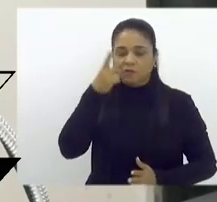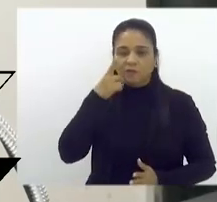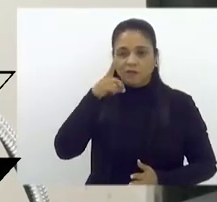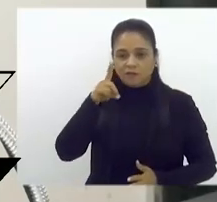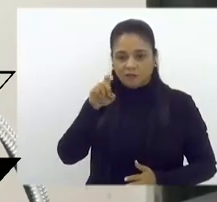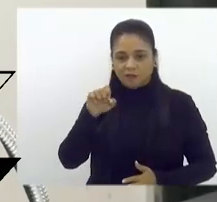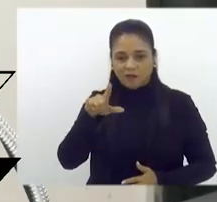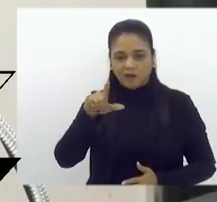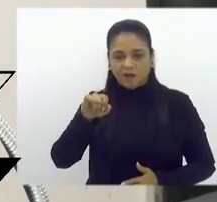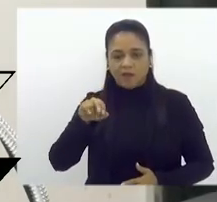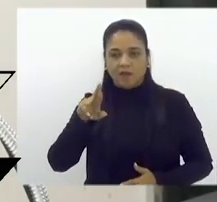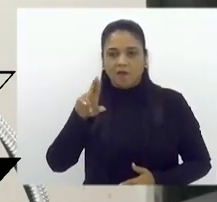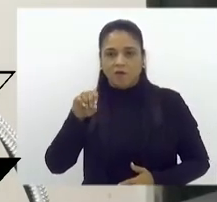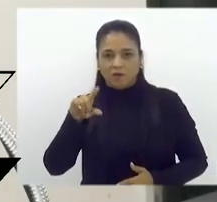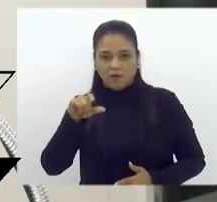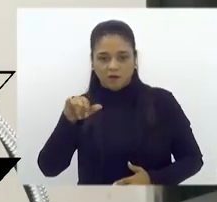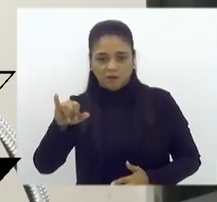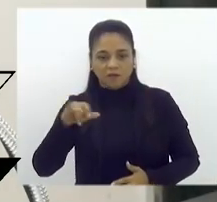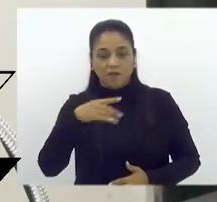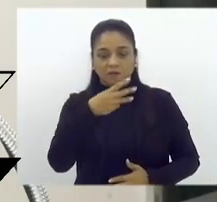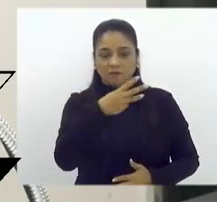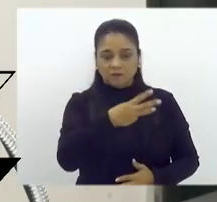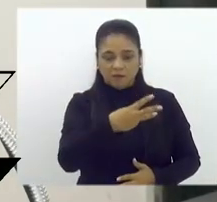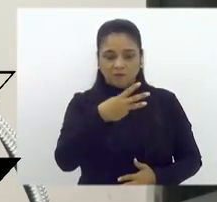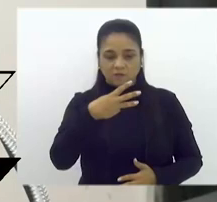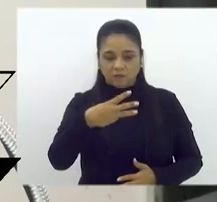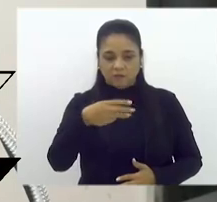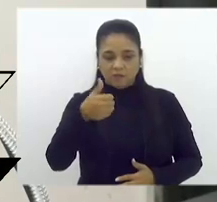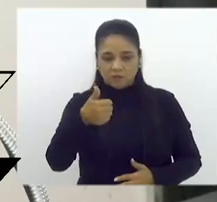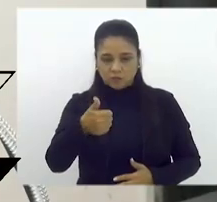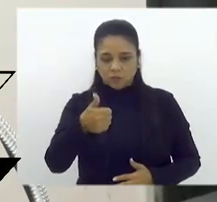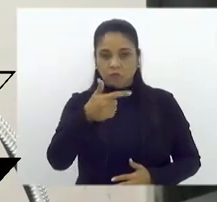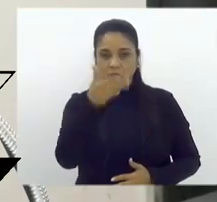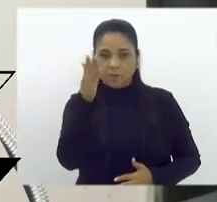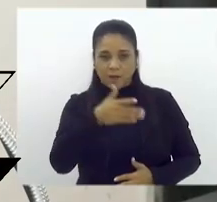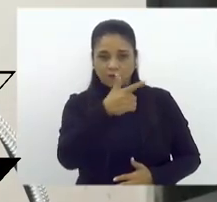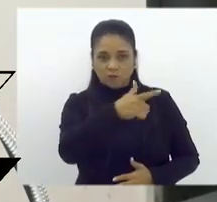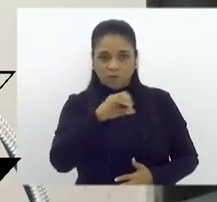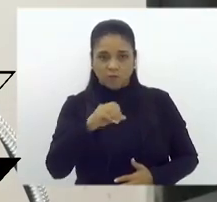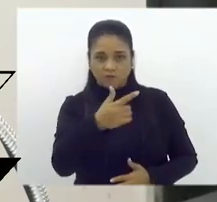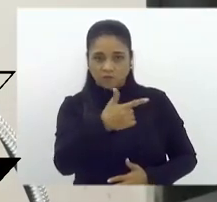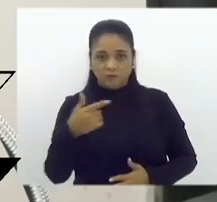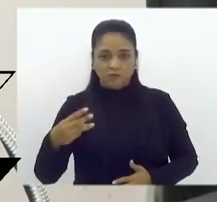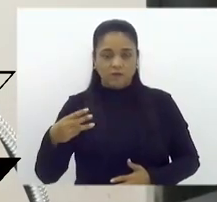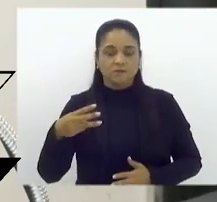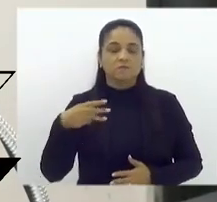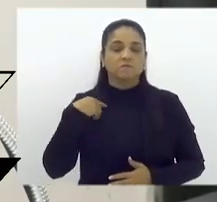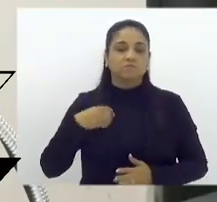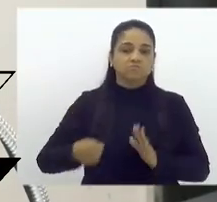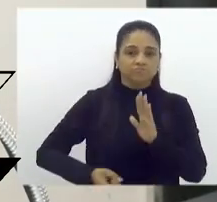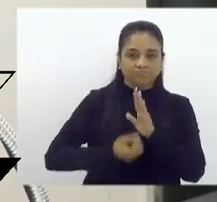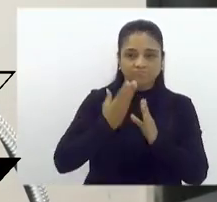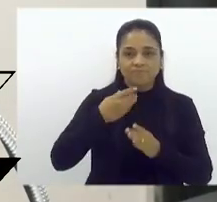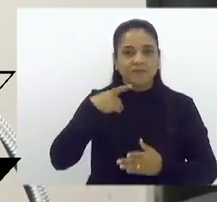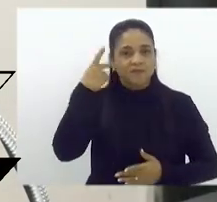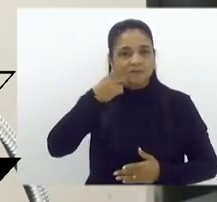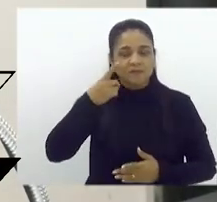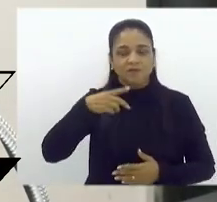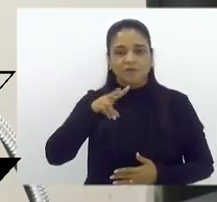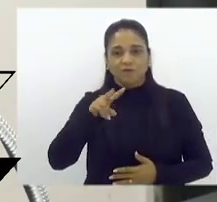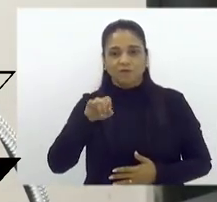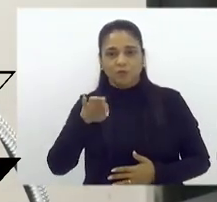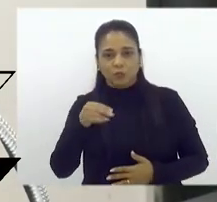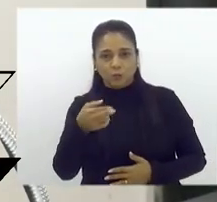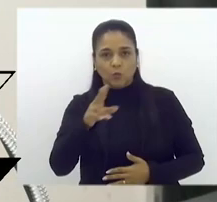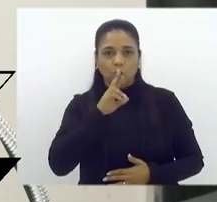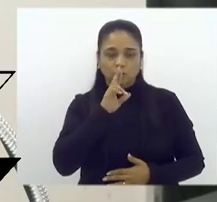PL 331 de 2023, de autoria dos deputados Vitor Júnior, Rodrigo Amorim, Rafael Nobre,